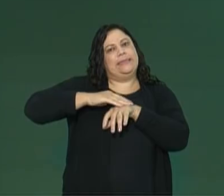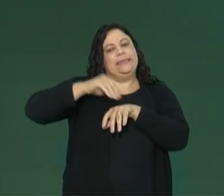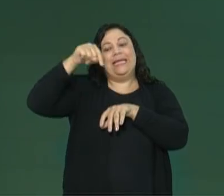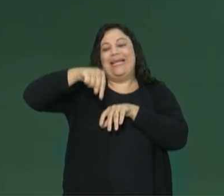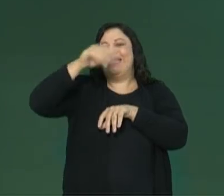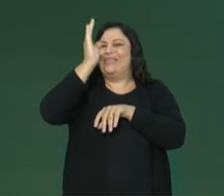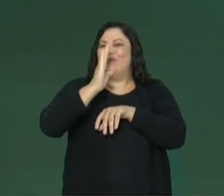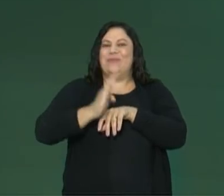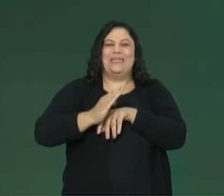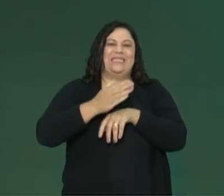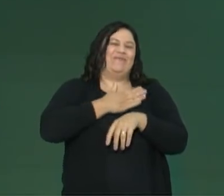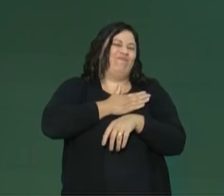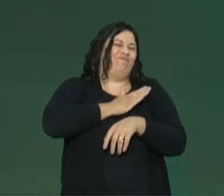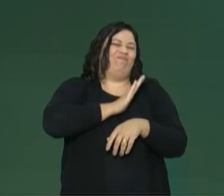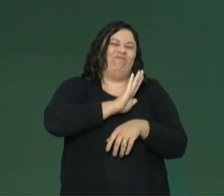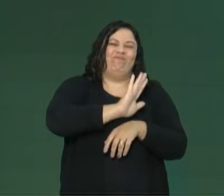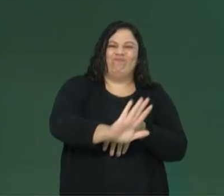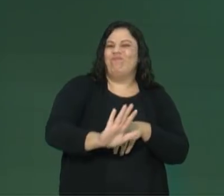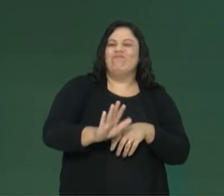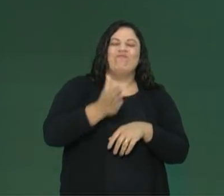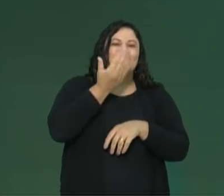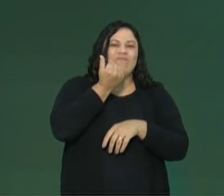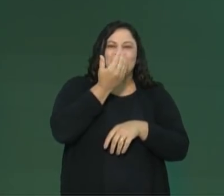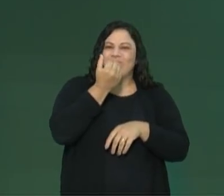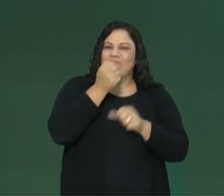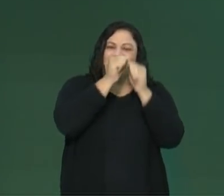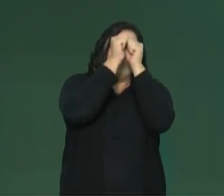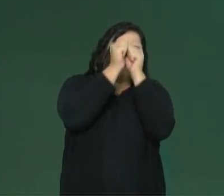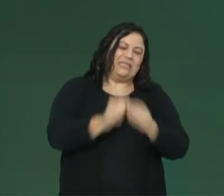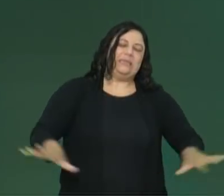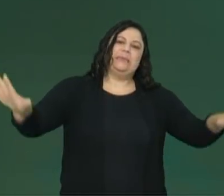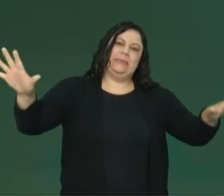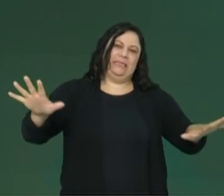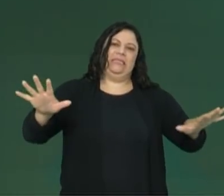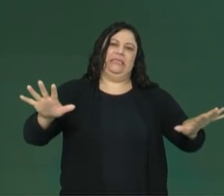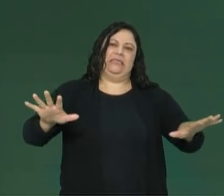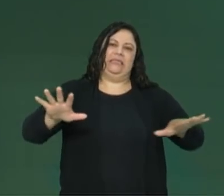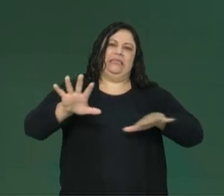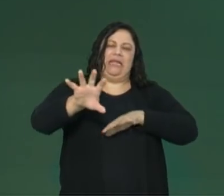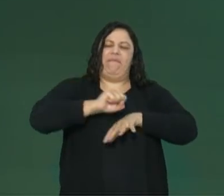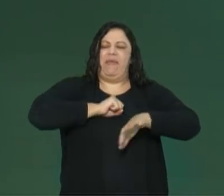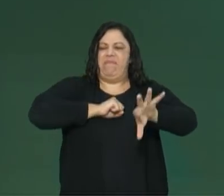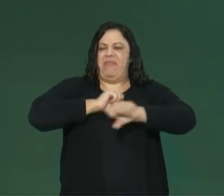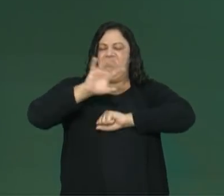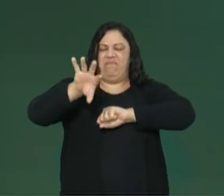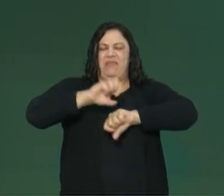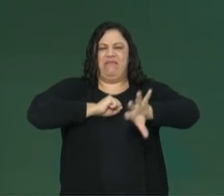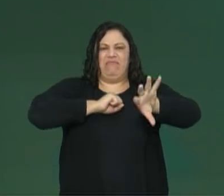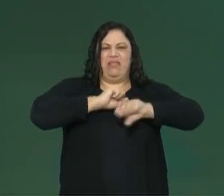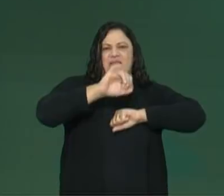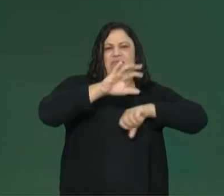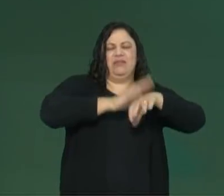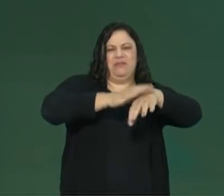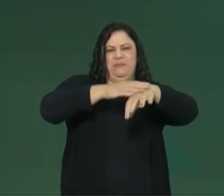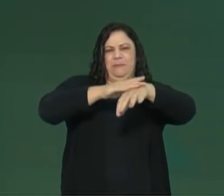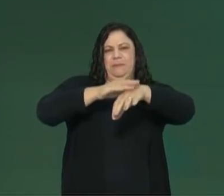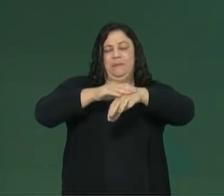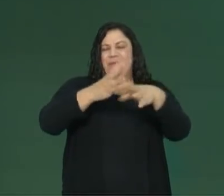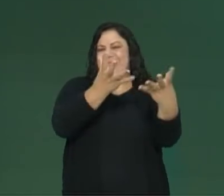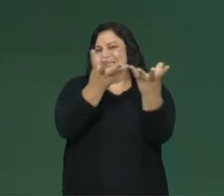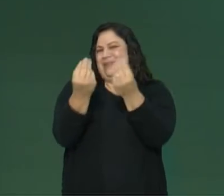brasileiros, soltaram na natureza, virou praga em lavoura, transmite doença, no litoral tem um monte, no interior do Paraná tem um